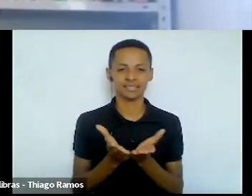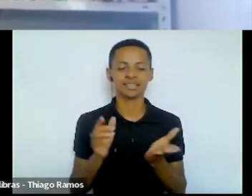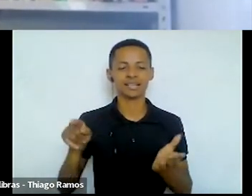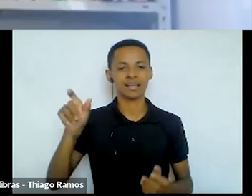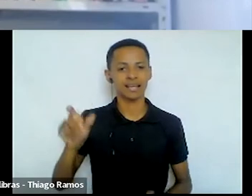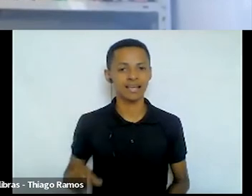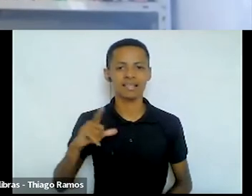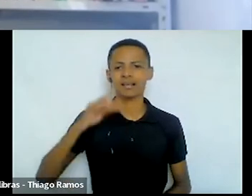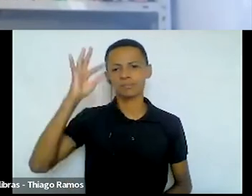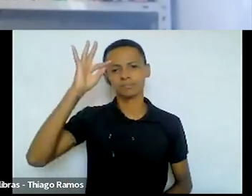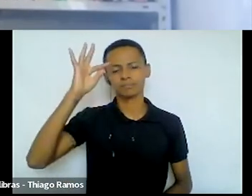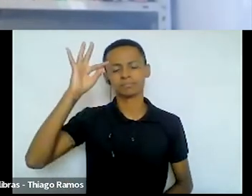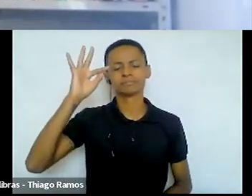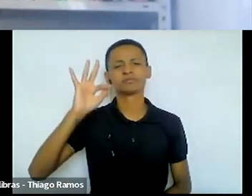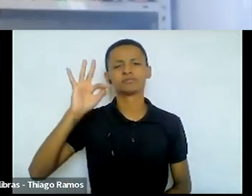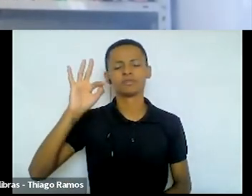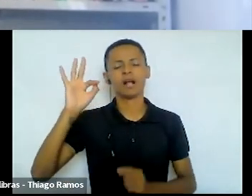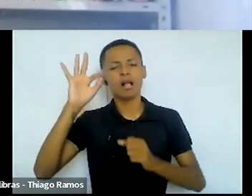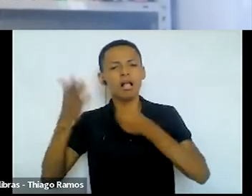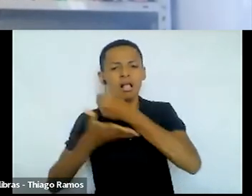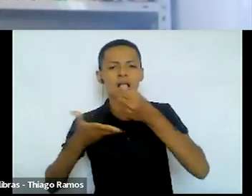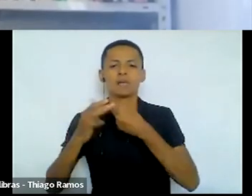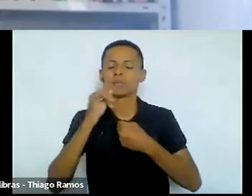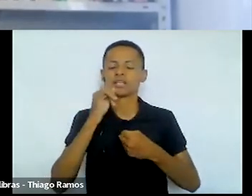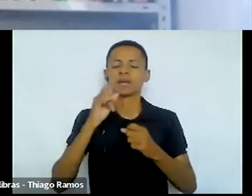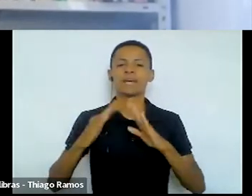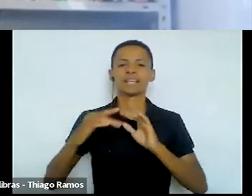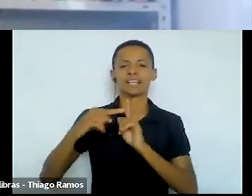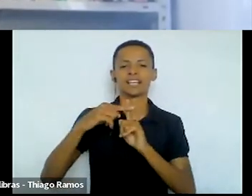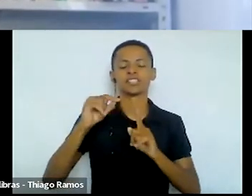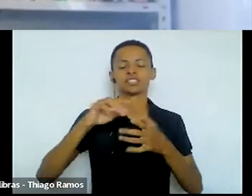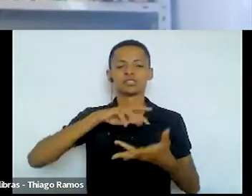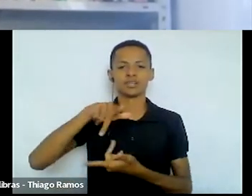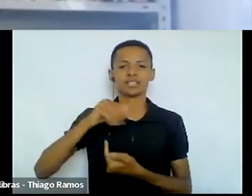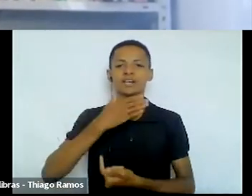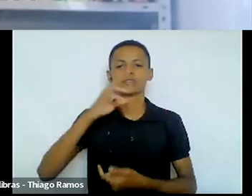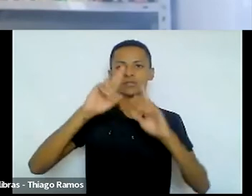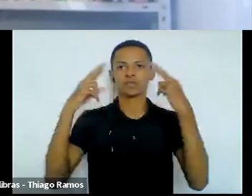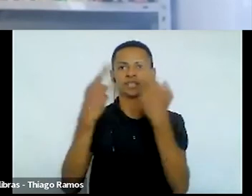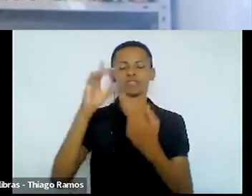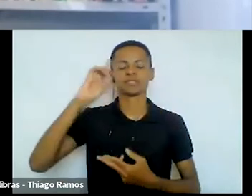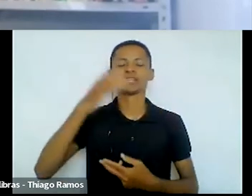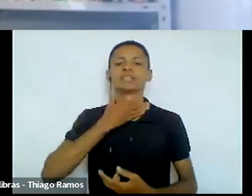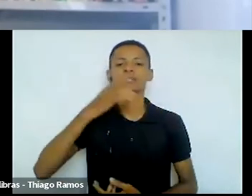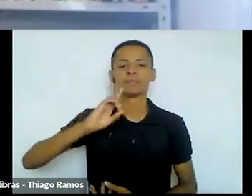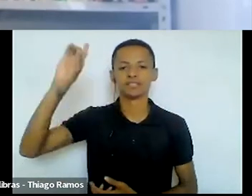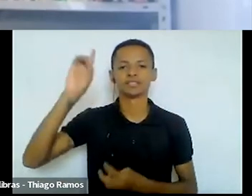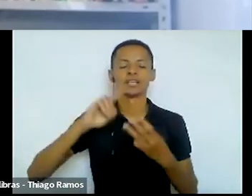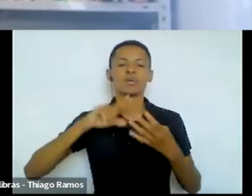fundamentalistas, a Igreja Universal do Reino de Deus, a Mundial, a Assembleia de Deus, essas grandes